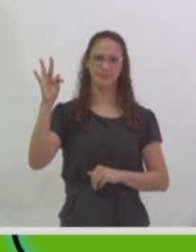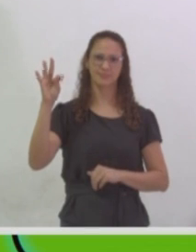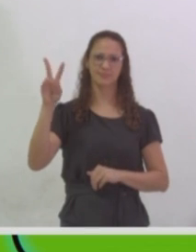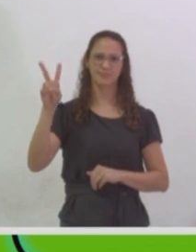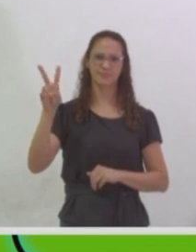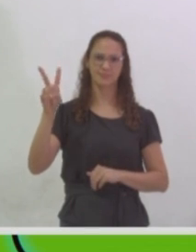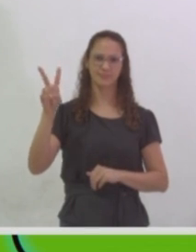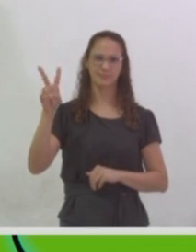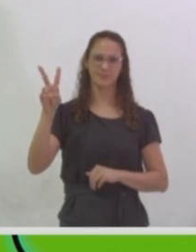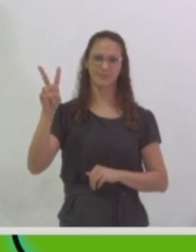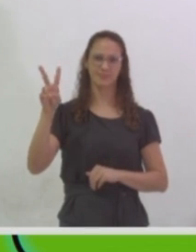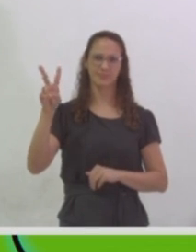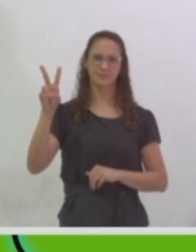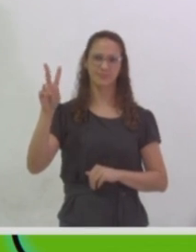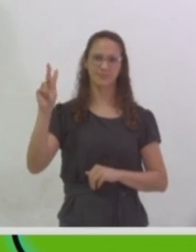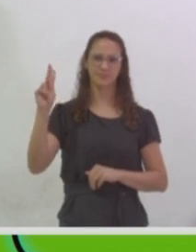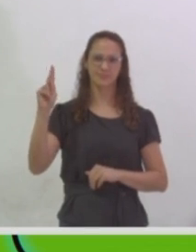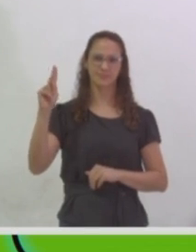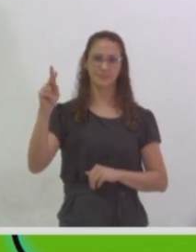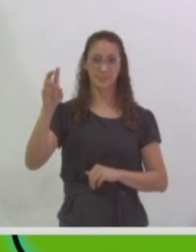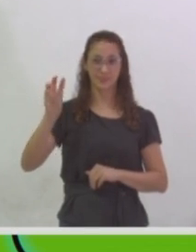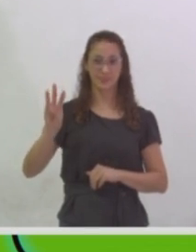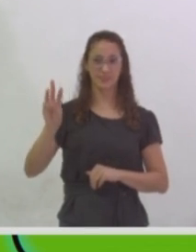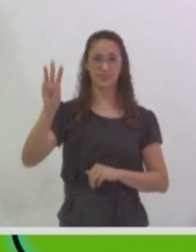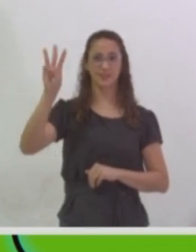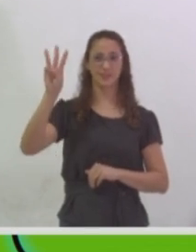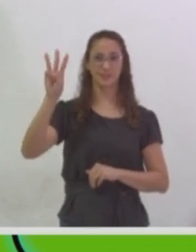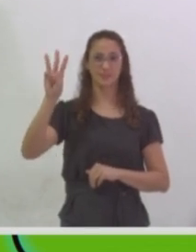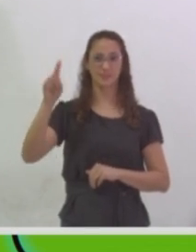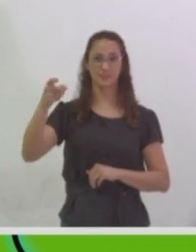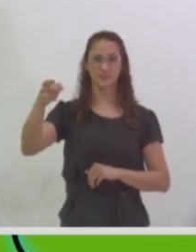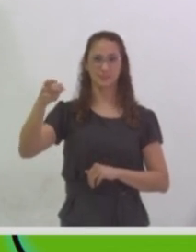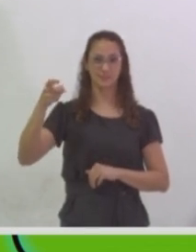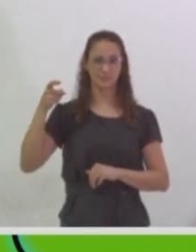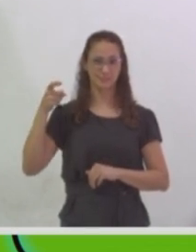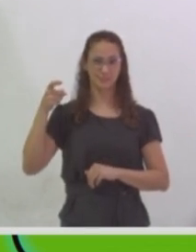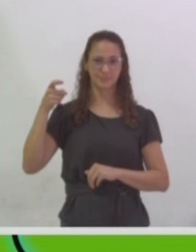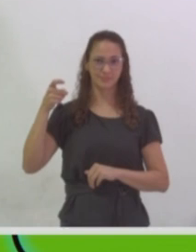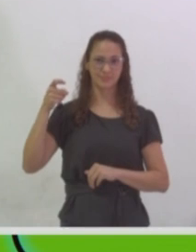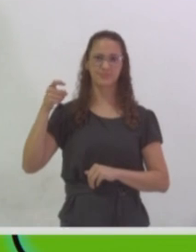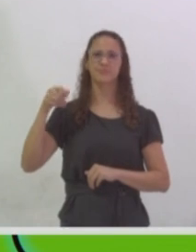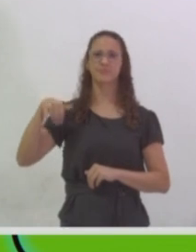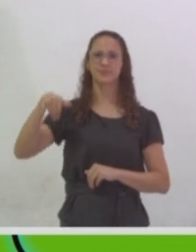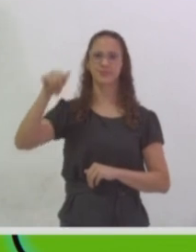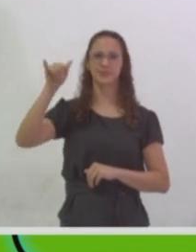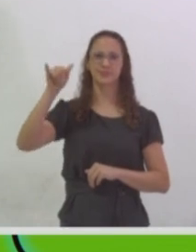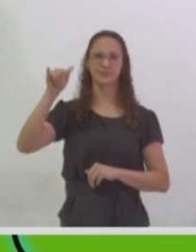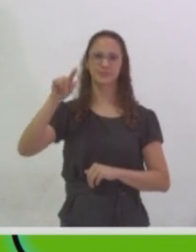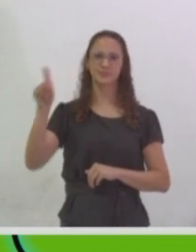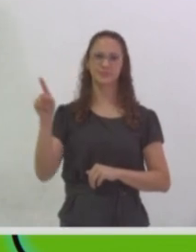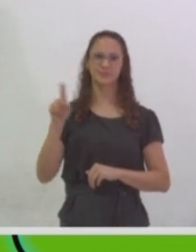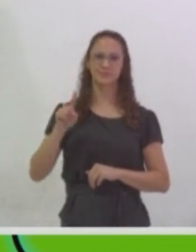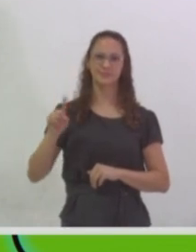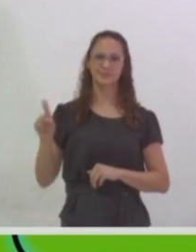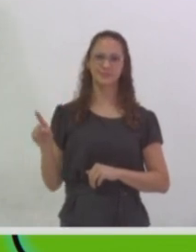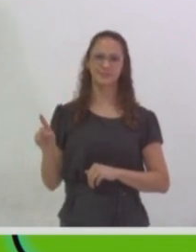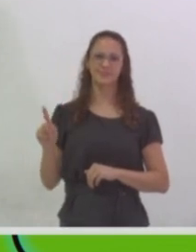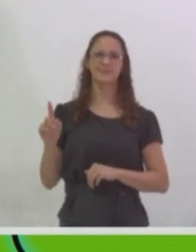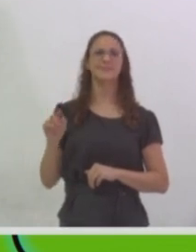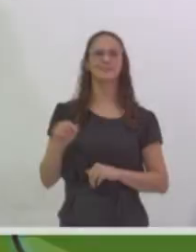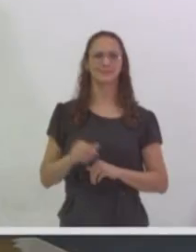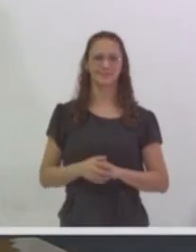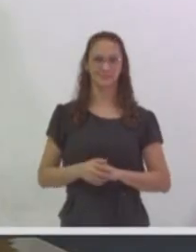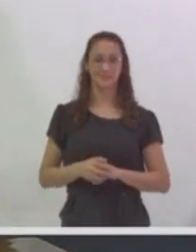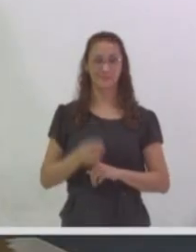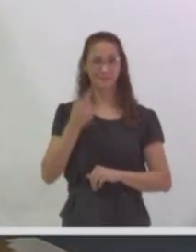V, W, X, Y, Z. Vem aqui comigo. Viu